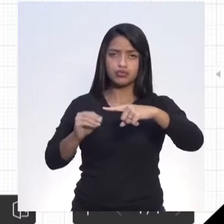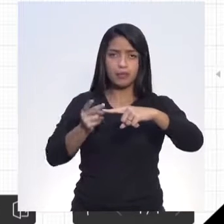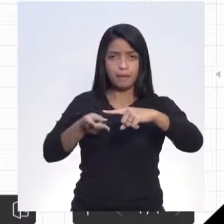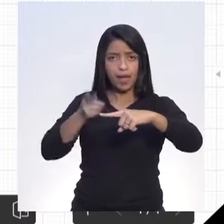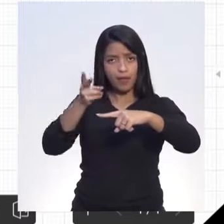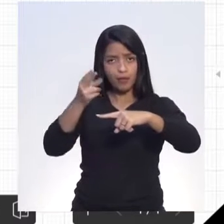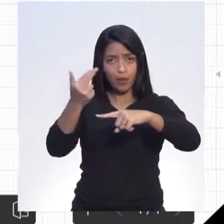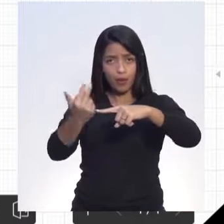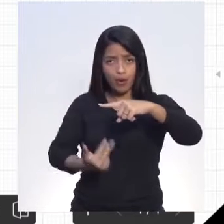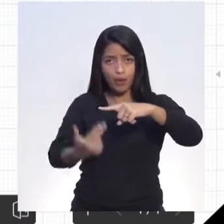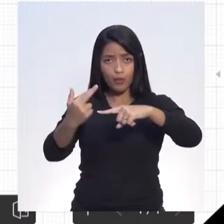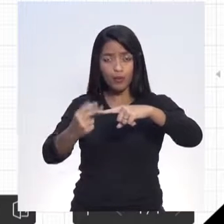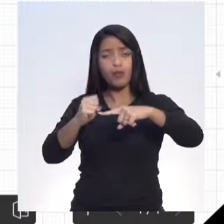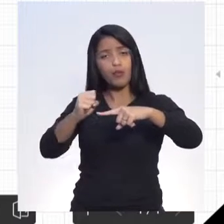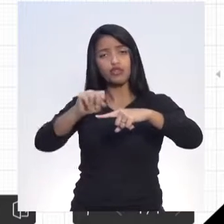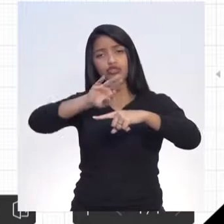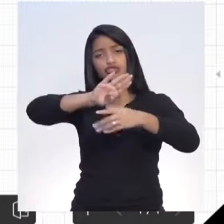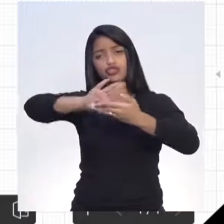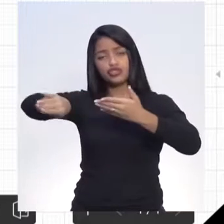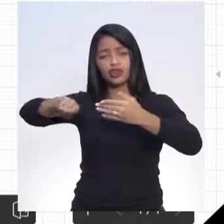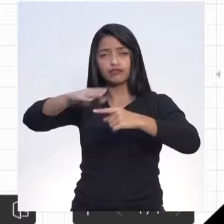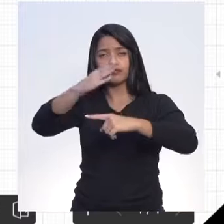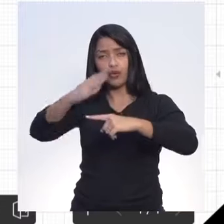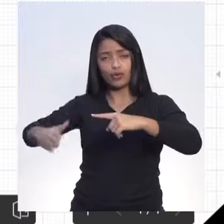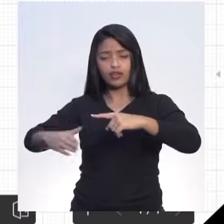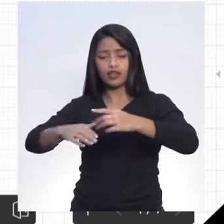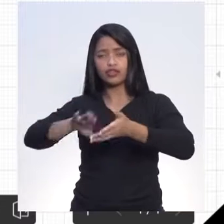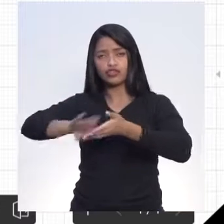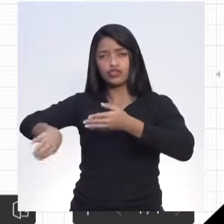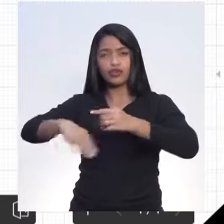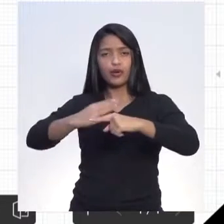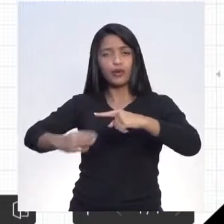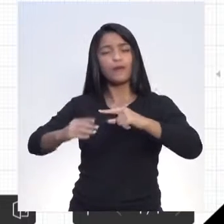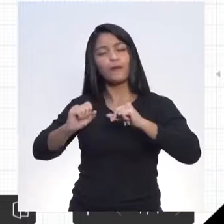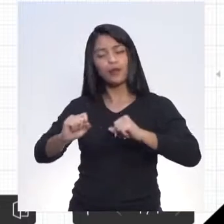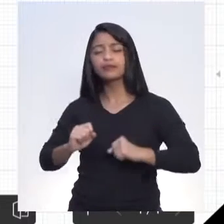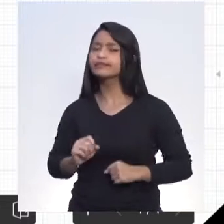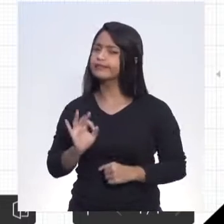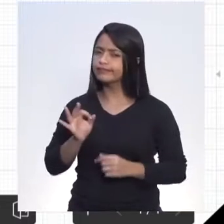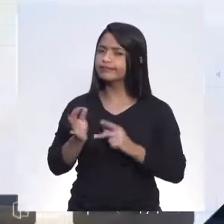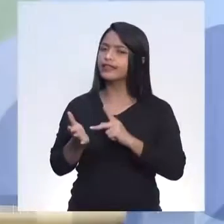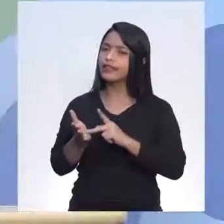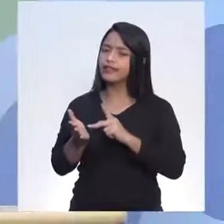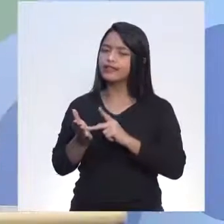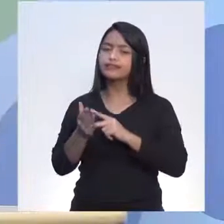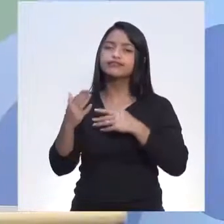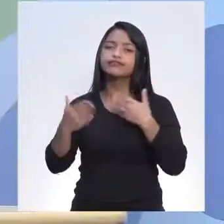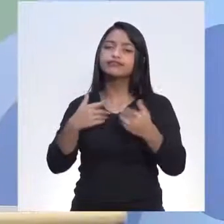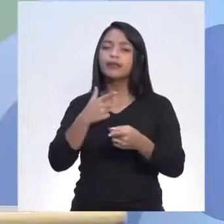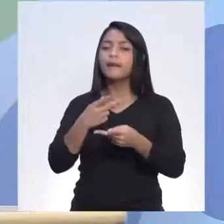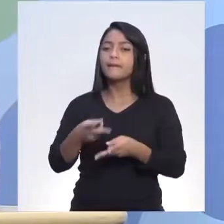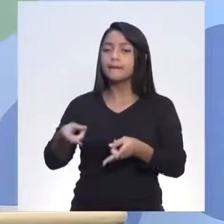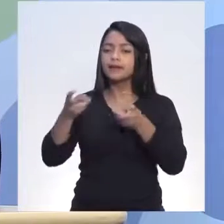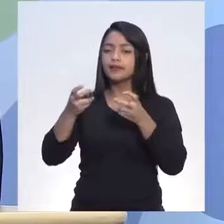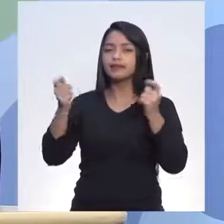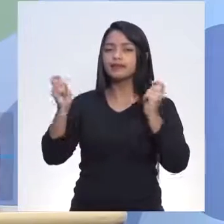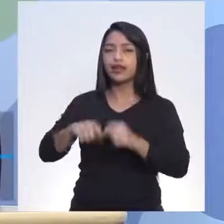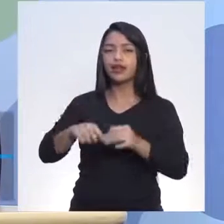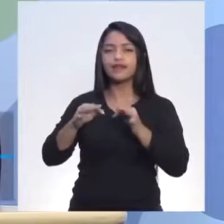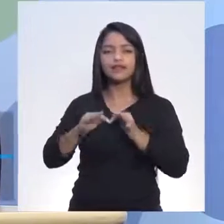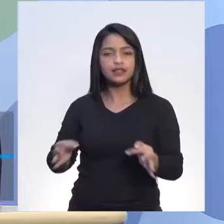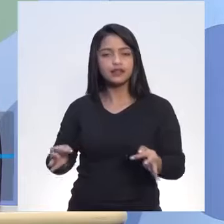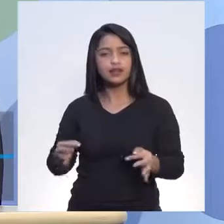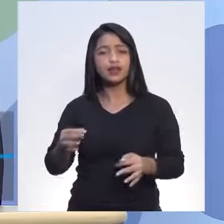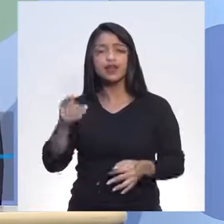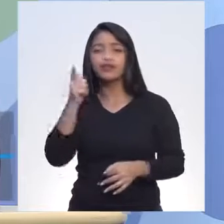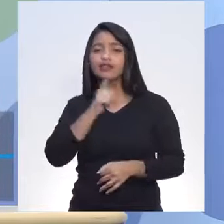anular essa multiplicação e simplificar. Verdade, Jonas. E é interessante, quando você percebe essas simplificações, esse processo, você